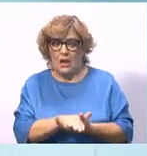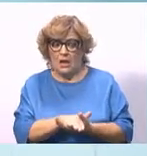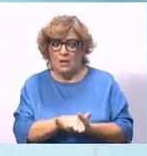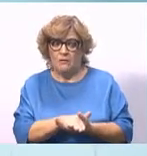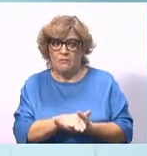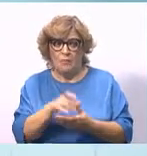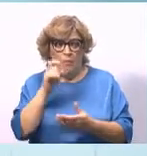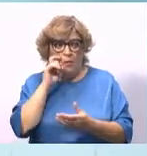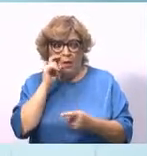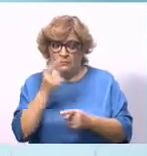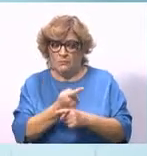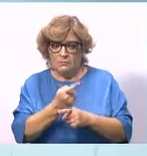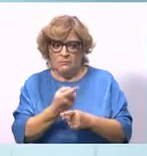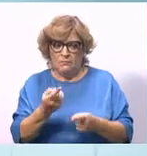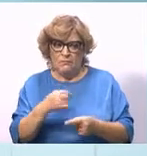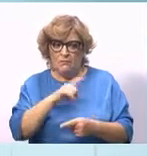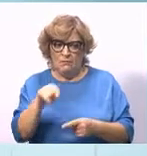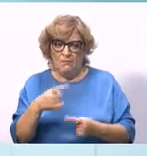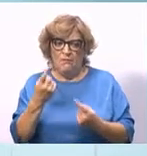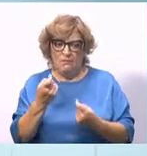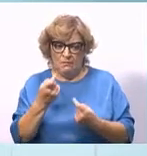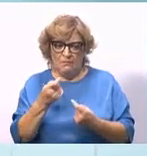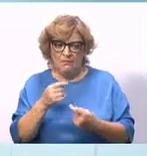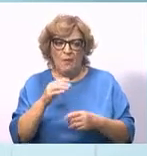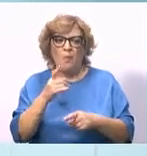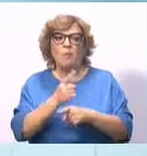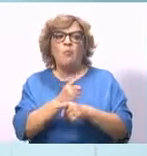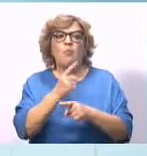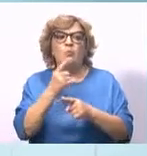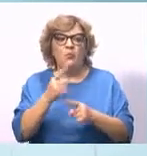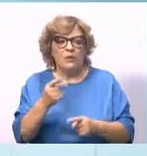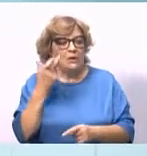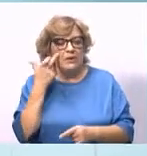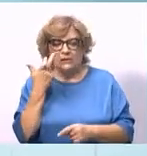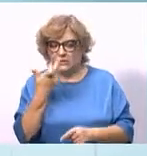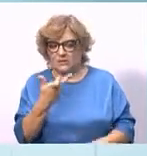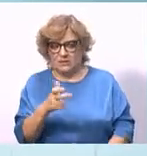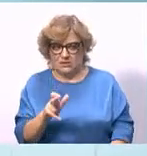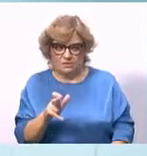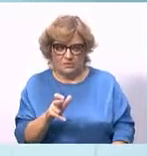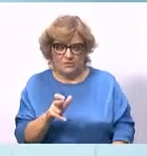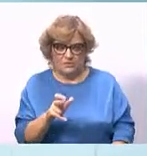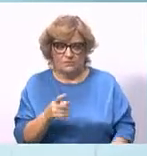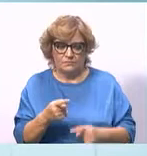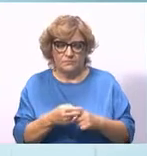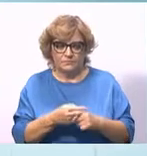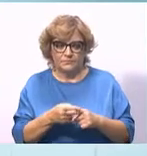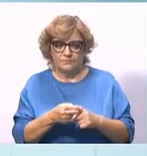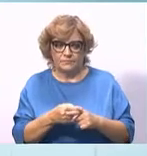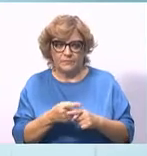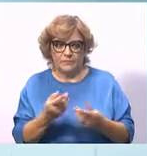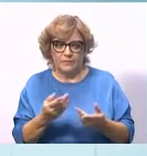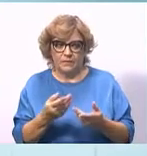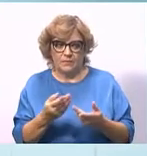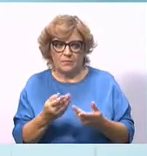equipamento de proteção. Portanto, nós temos que sempre ir à causa, digo sempre isto, acho que para os telespectadores é interessante este conceito, de